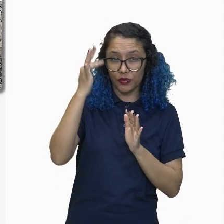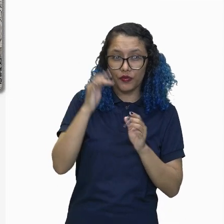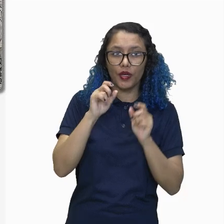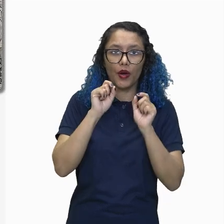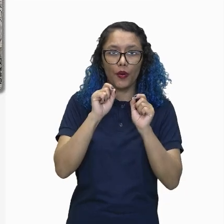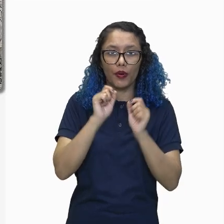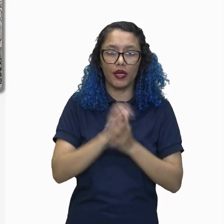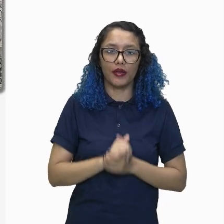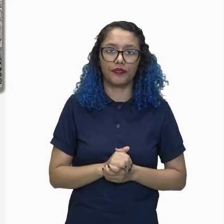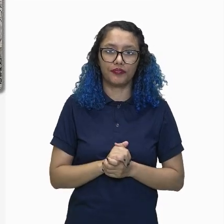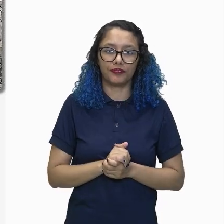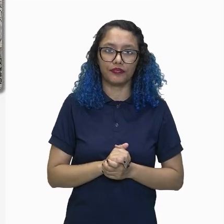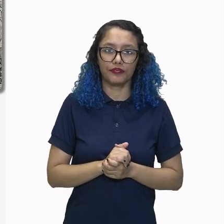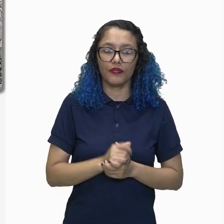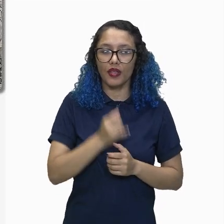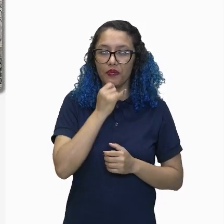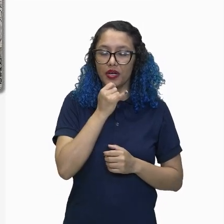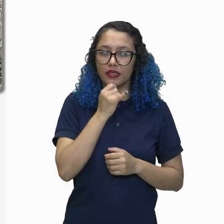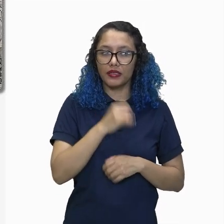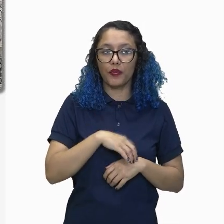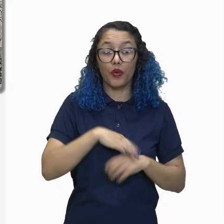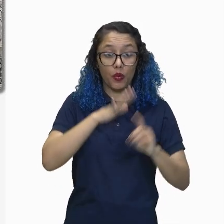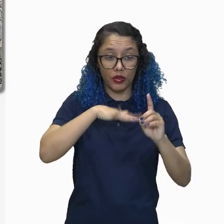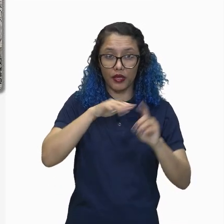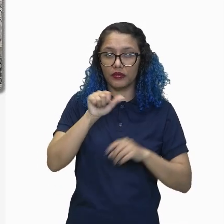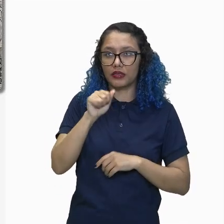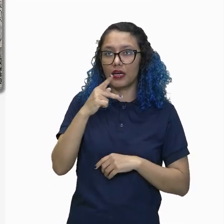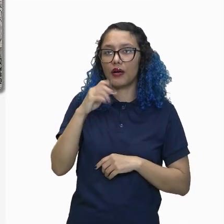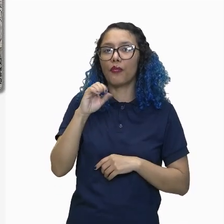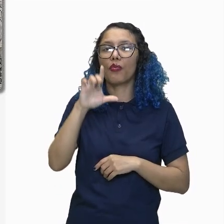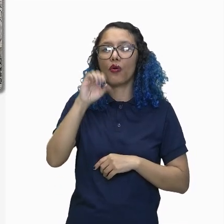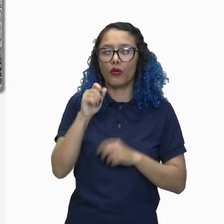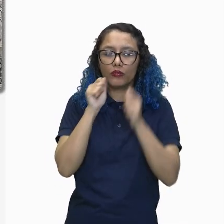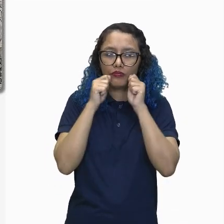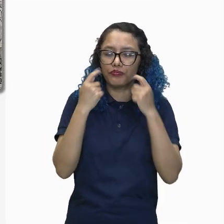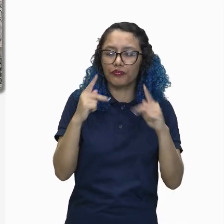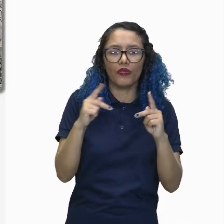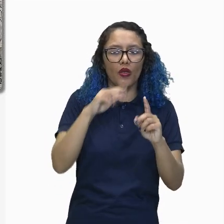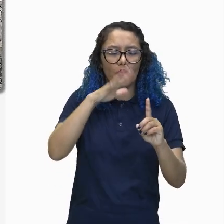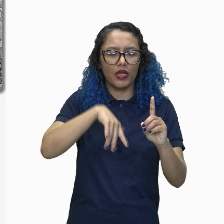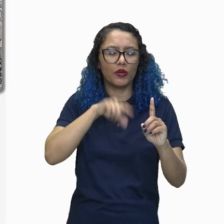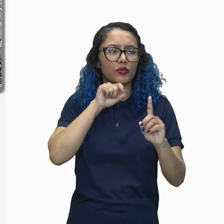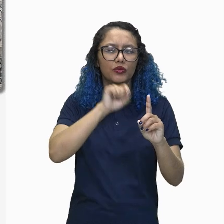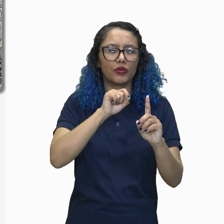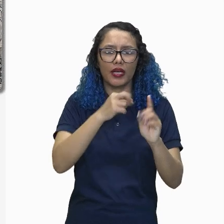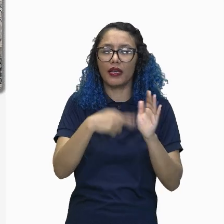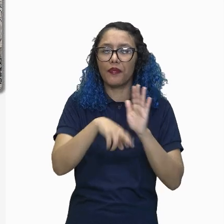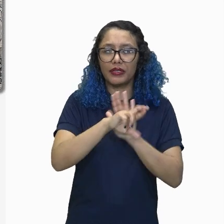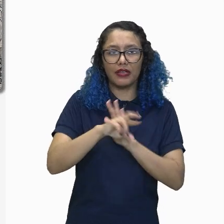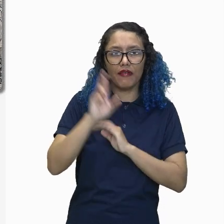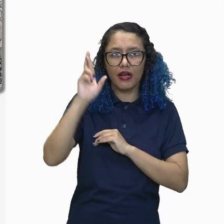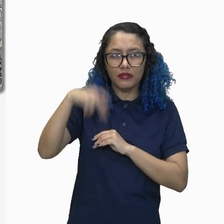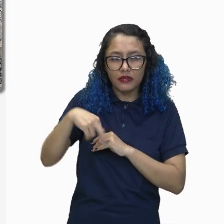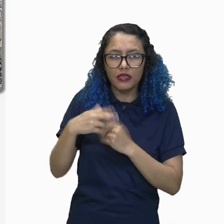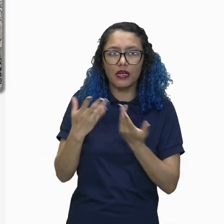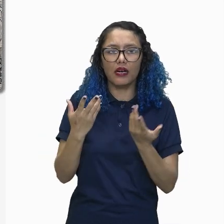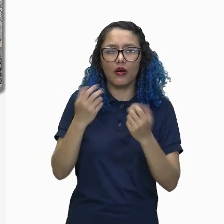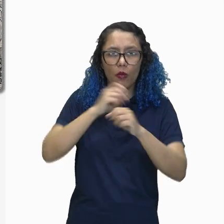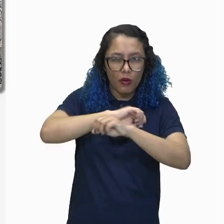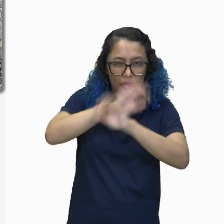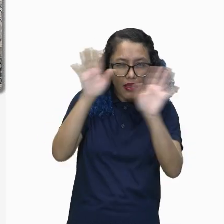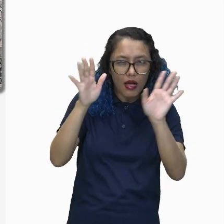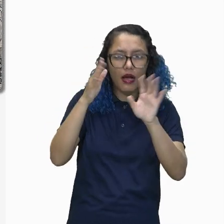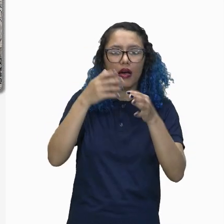quê? A parte do deus grego Apolo. Quem era Apolo? O deus da razão, o deus da clareza, o deus